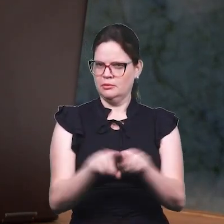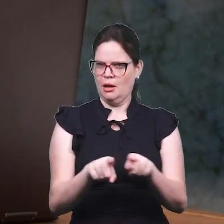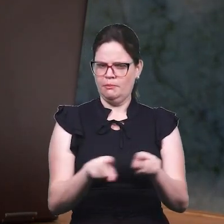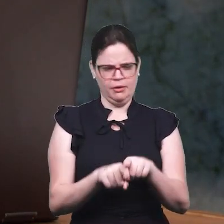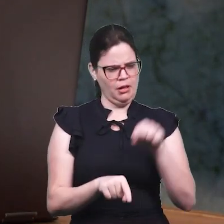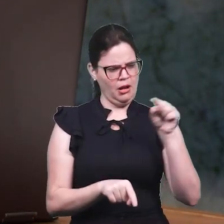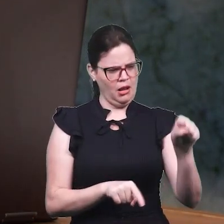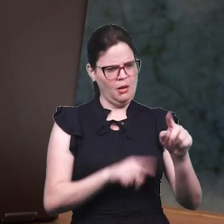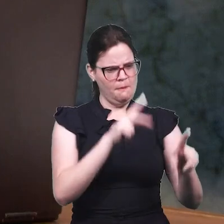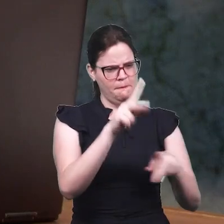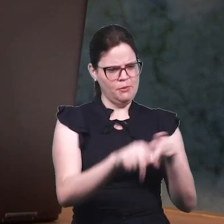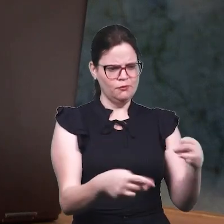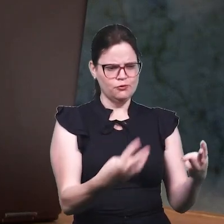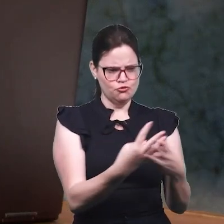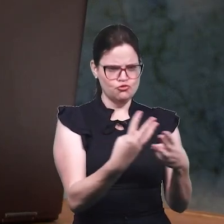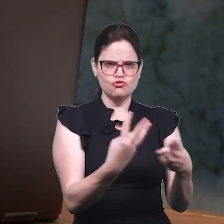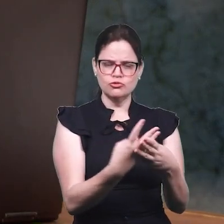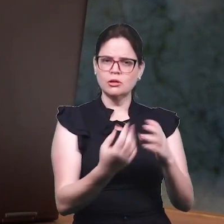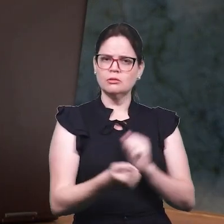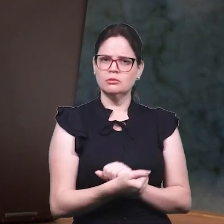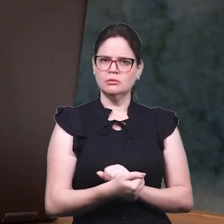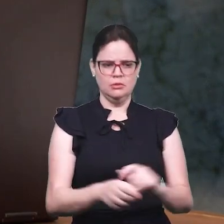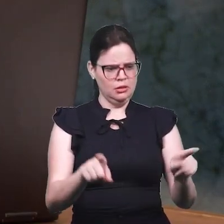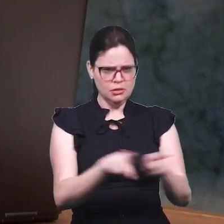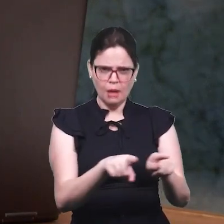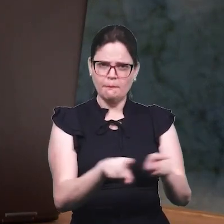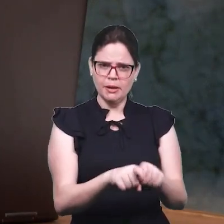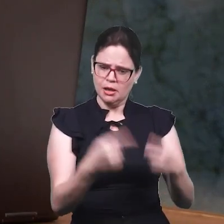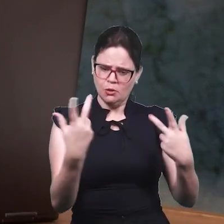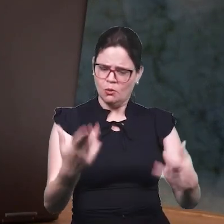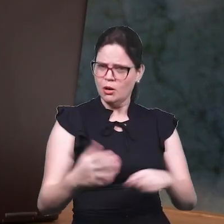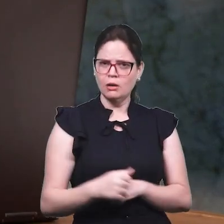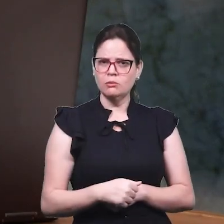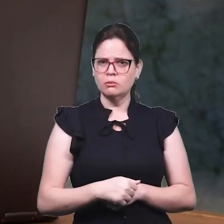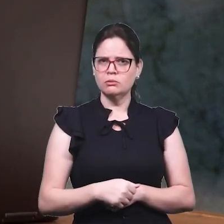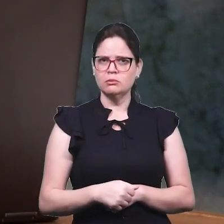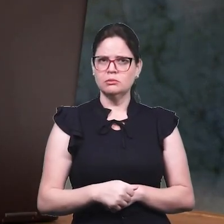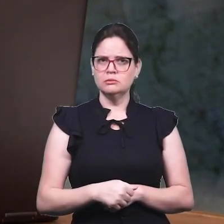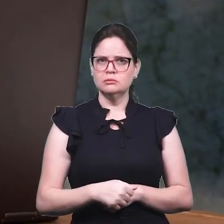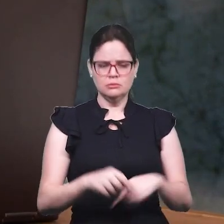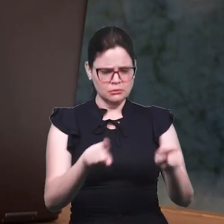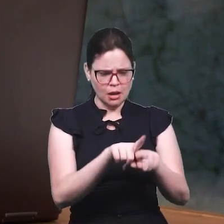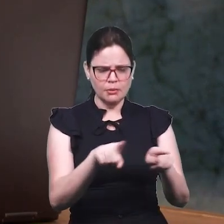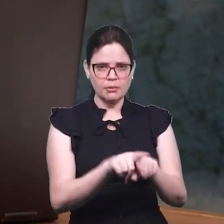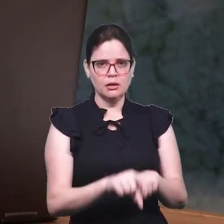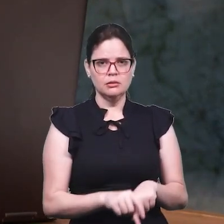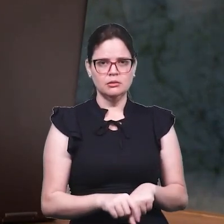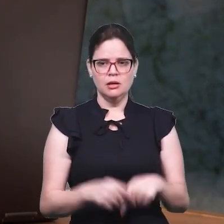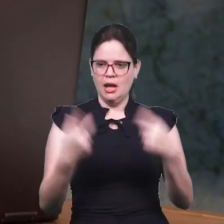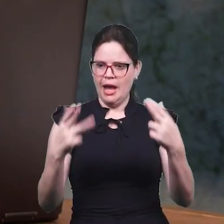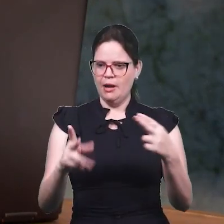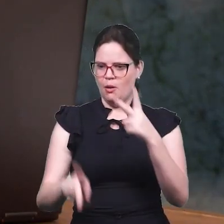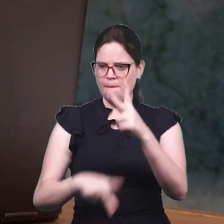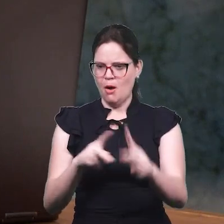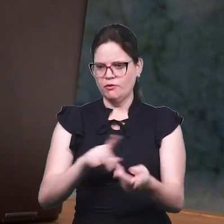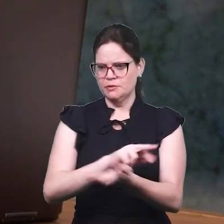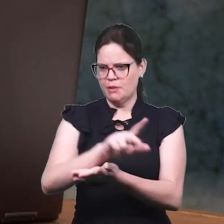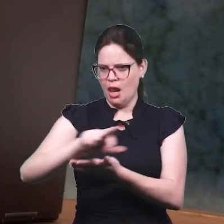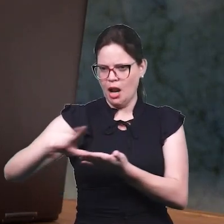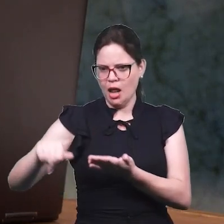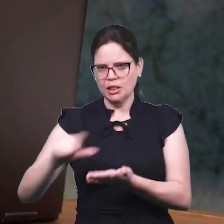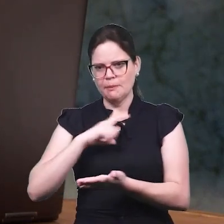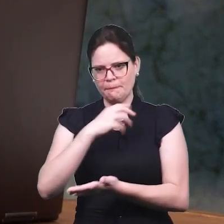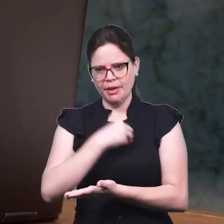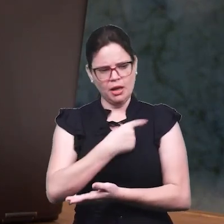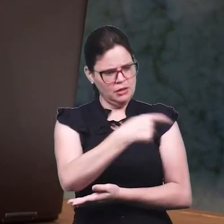os judeus também estão nesse rol. Eles também estão no rol dos